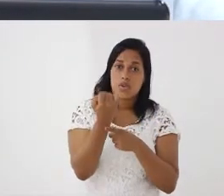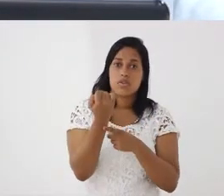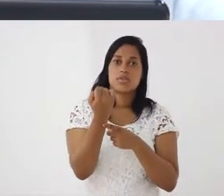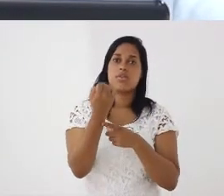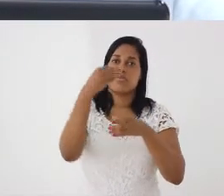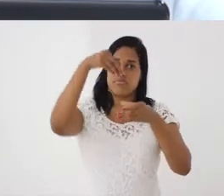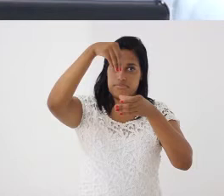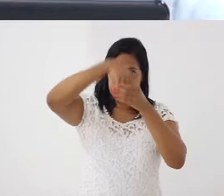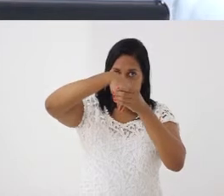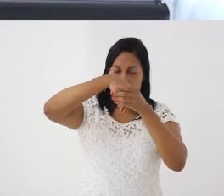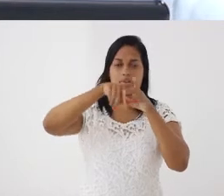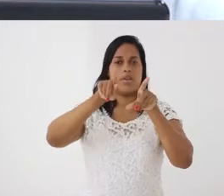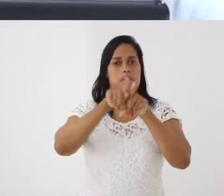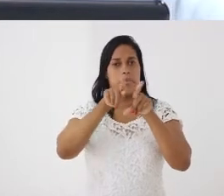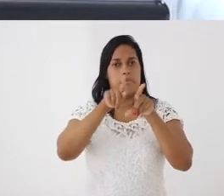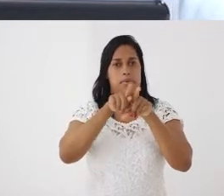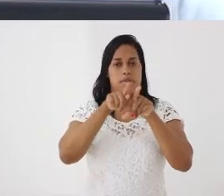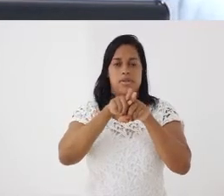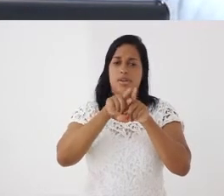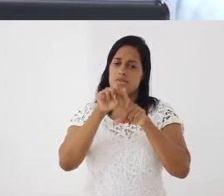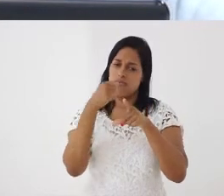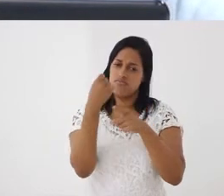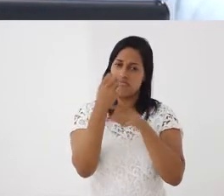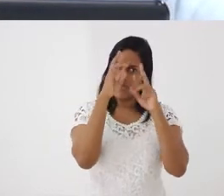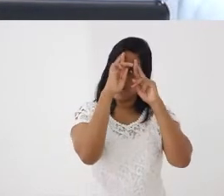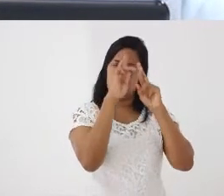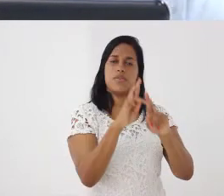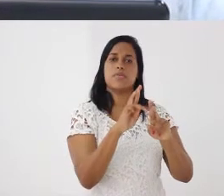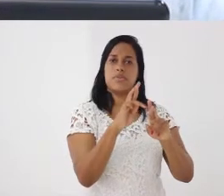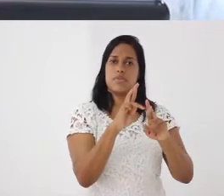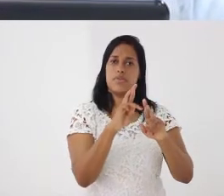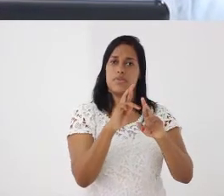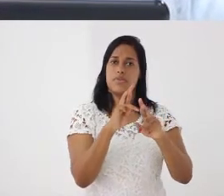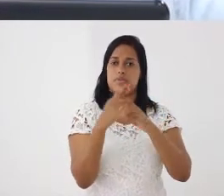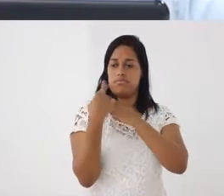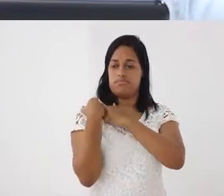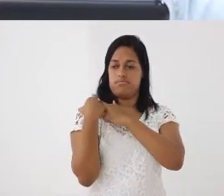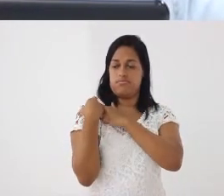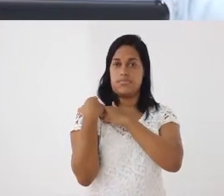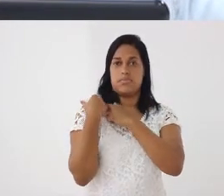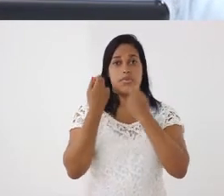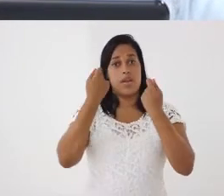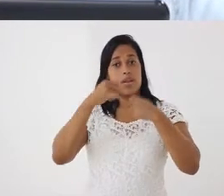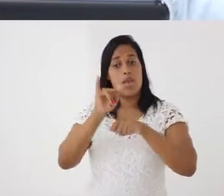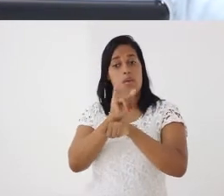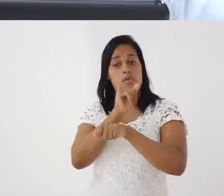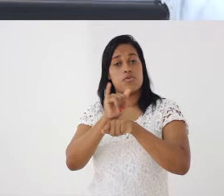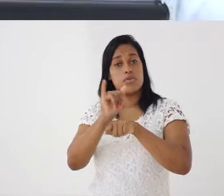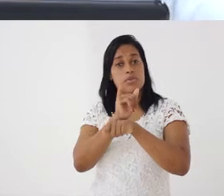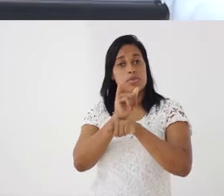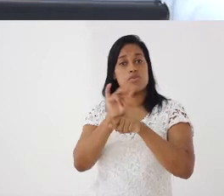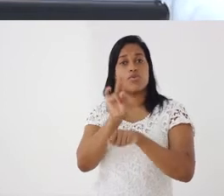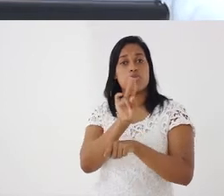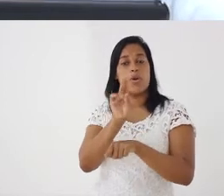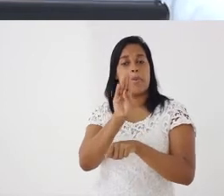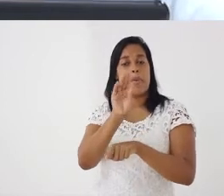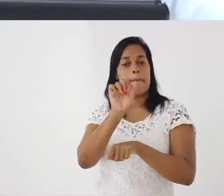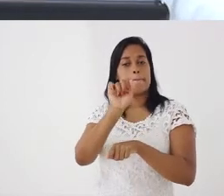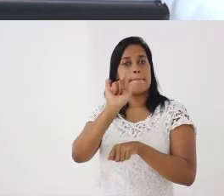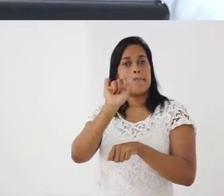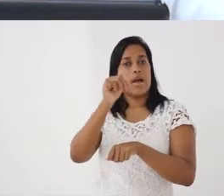está inserida, são ações socialmente responsáveis. Existe um instrumento chamado balanço